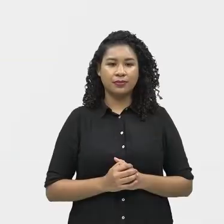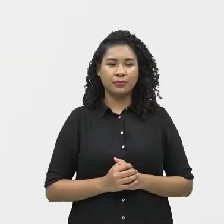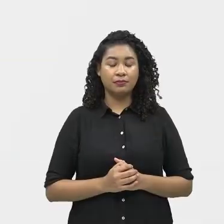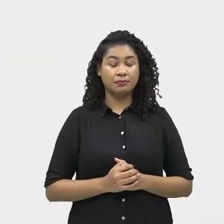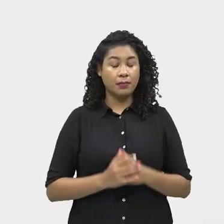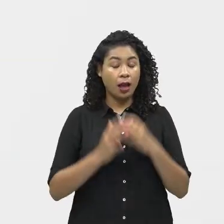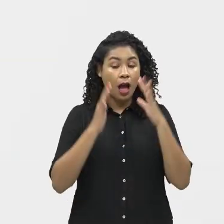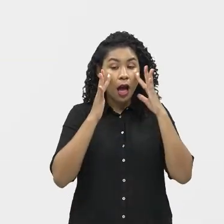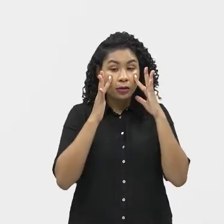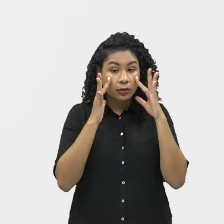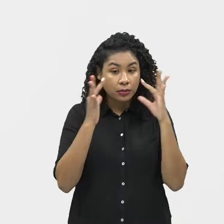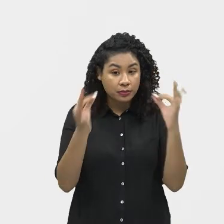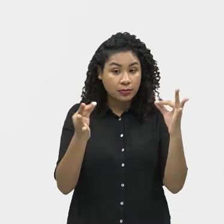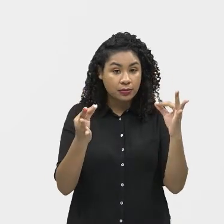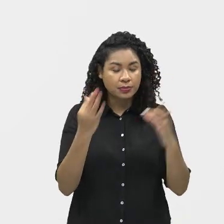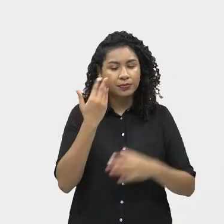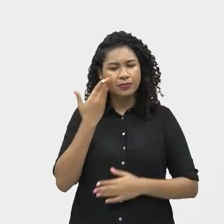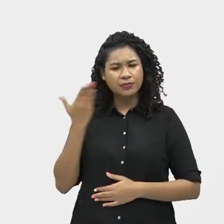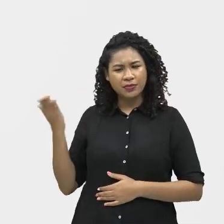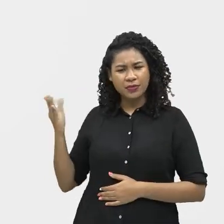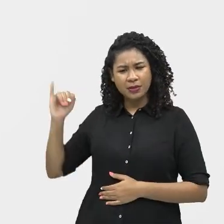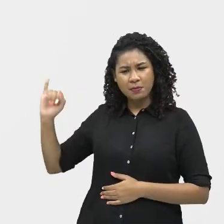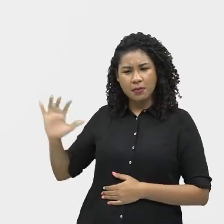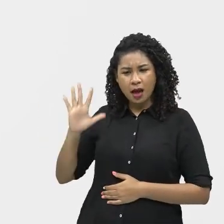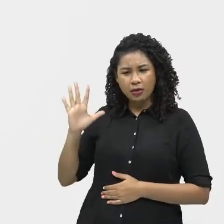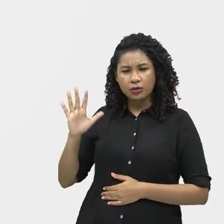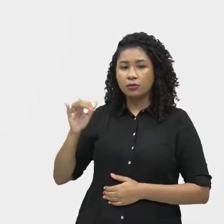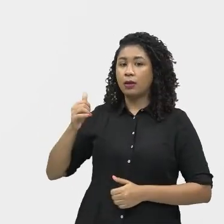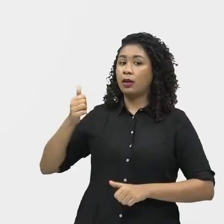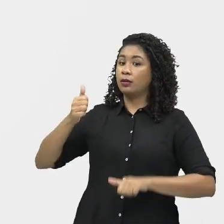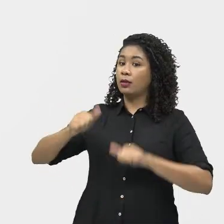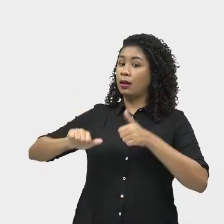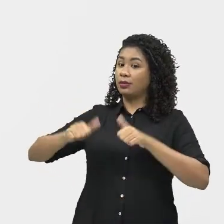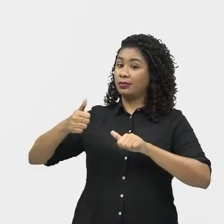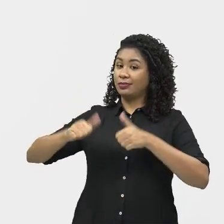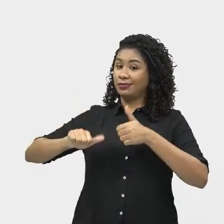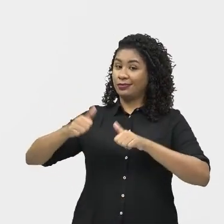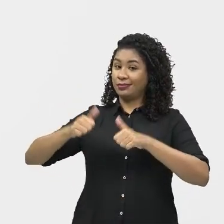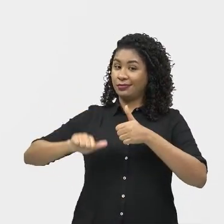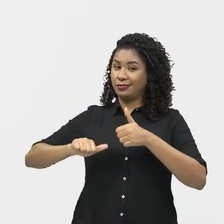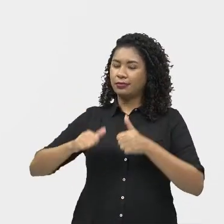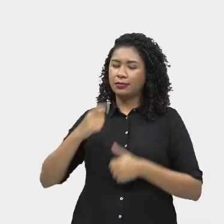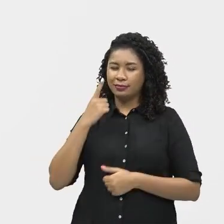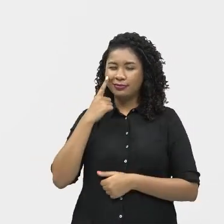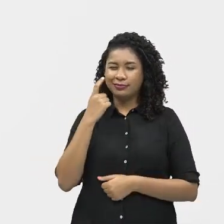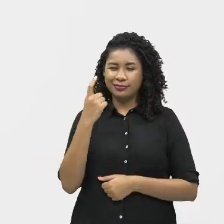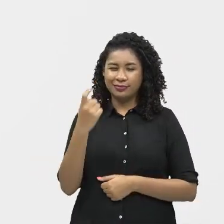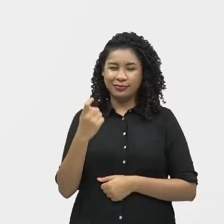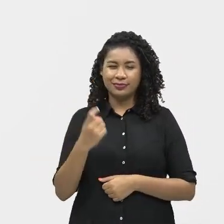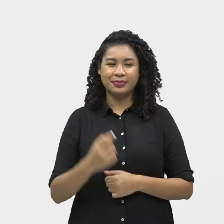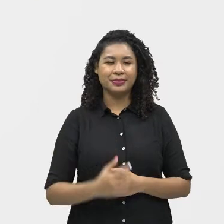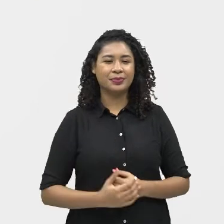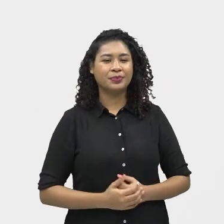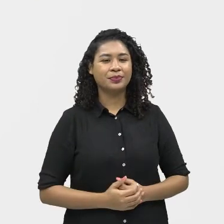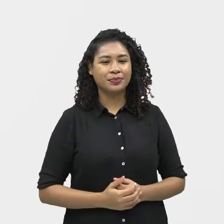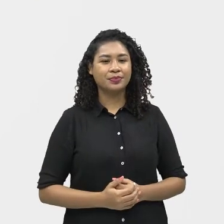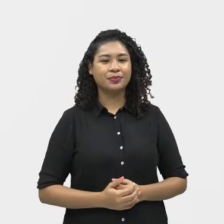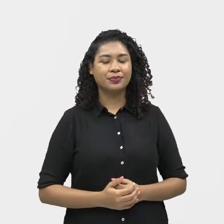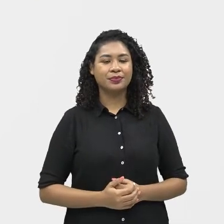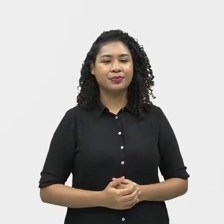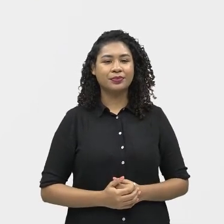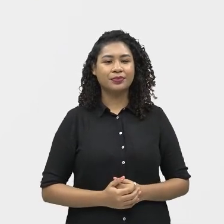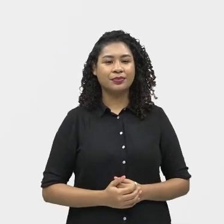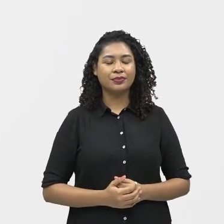Presta atenção aqui, analise a imagem. Olha só que interessante. Olha para essa imagem. E agora,